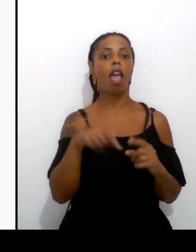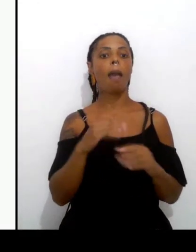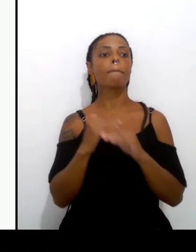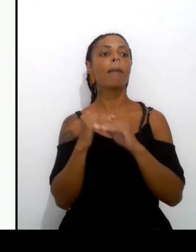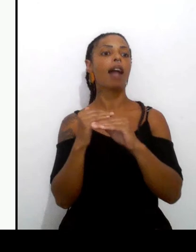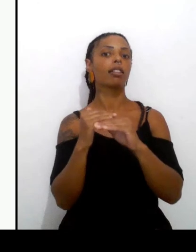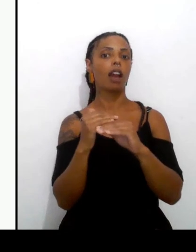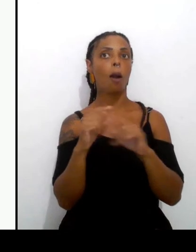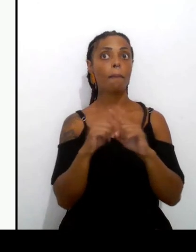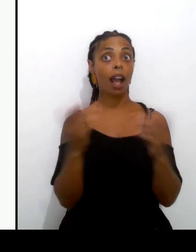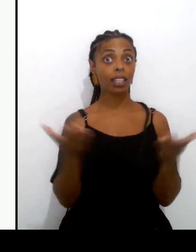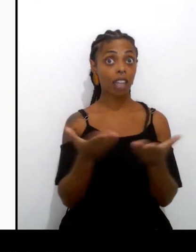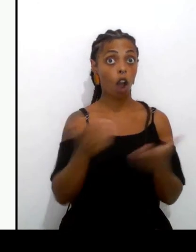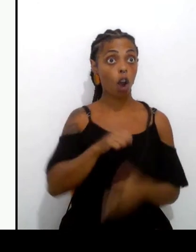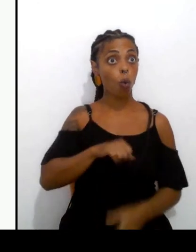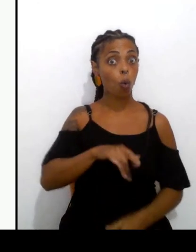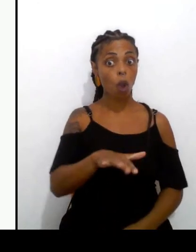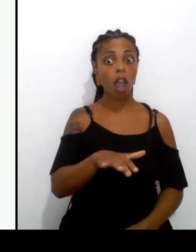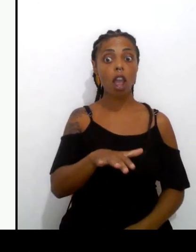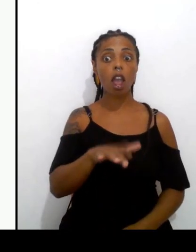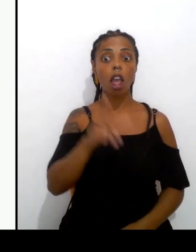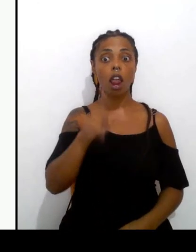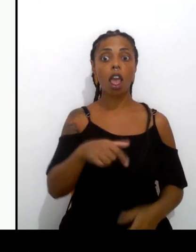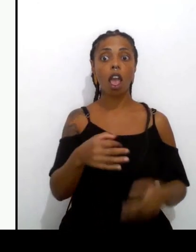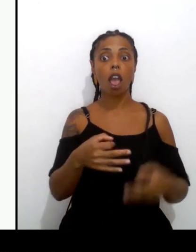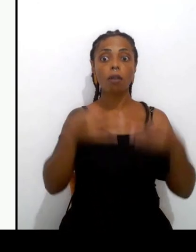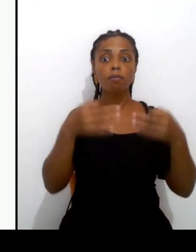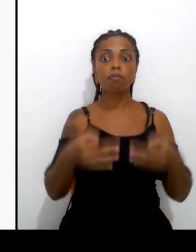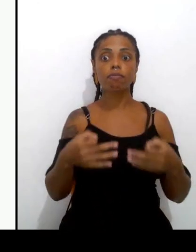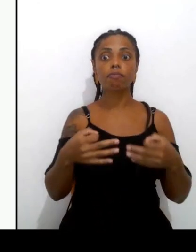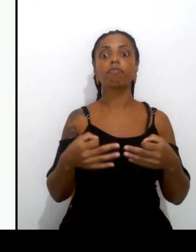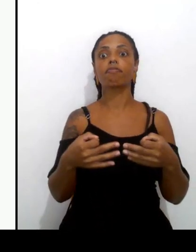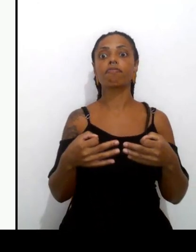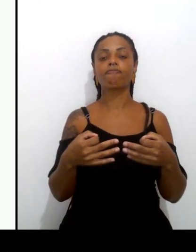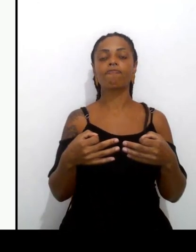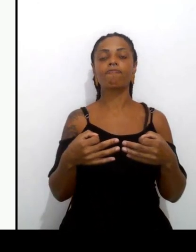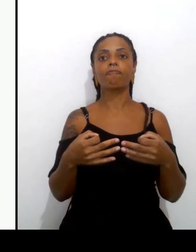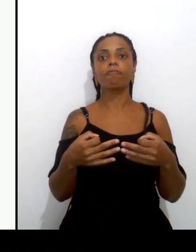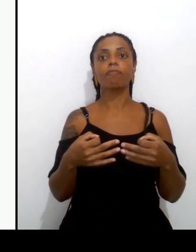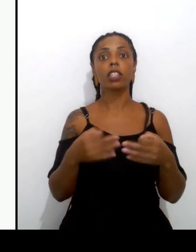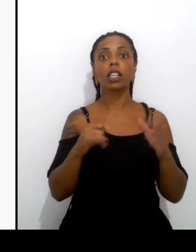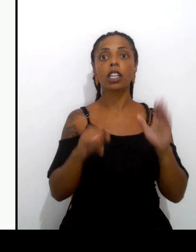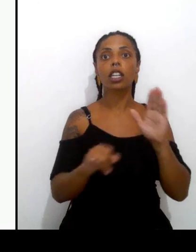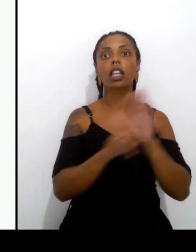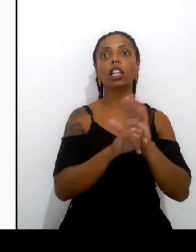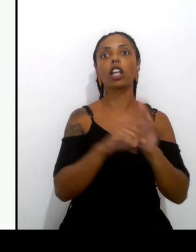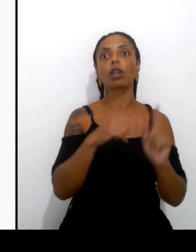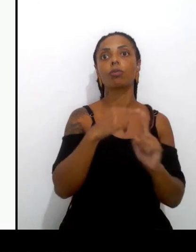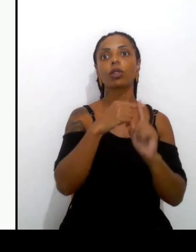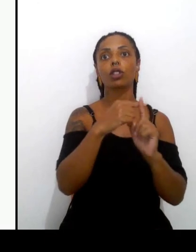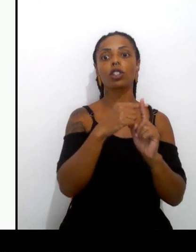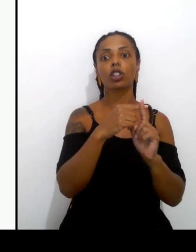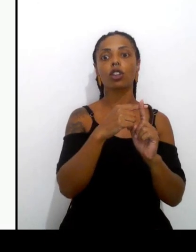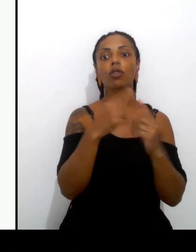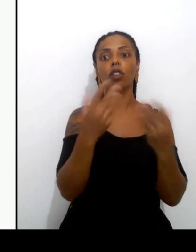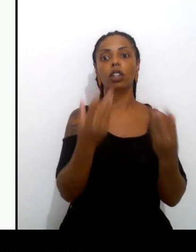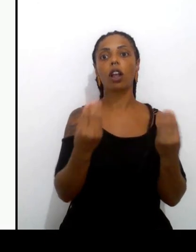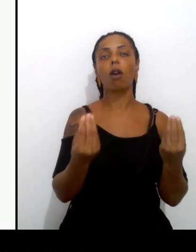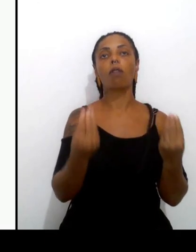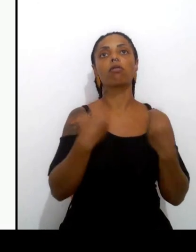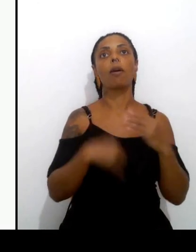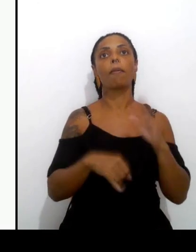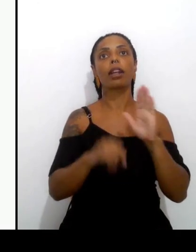agora se torna um termo de afirmação identidade positiva o que nos leva uma identidade mais fluida